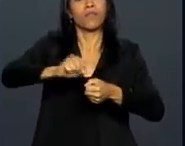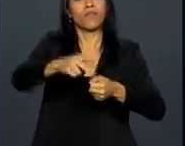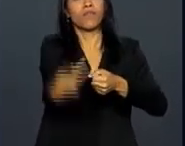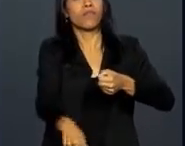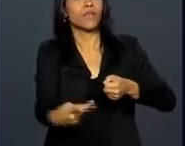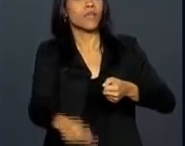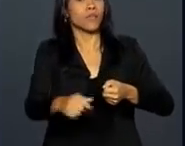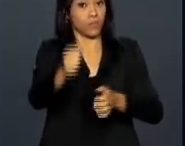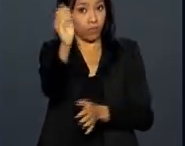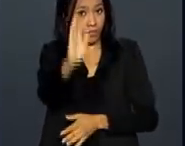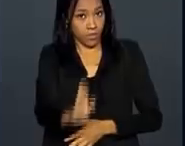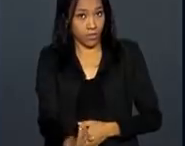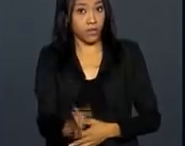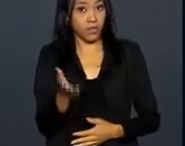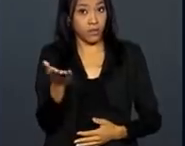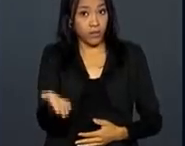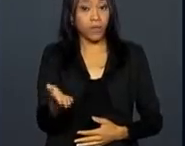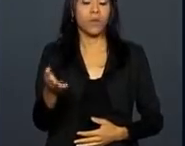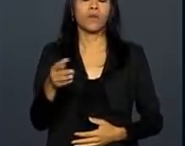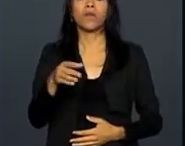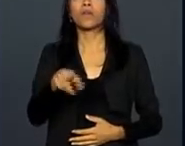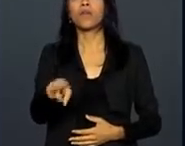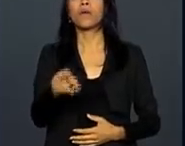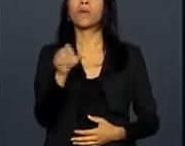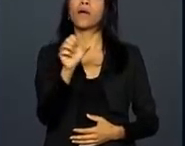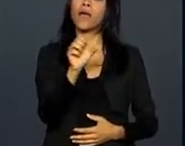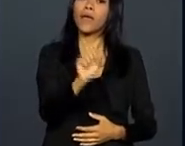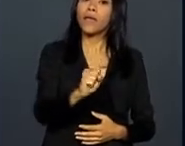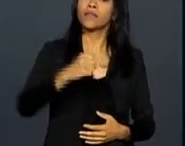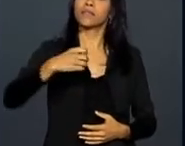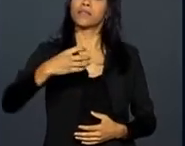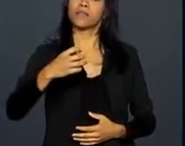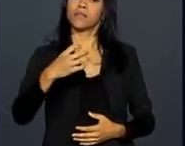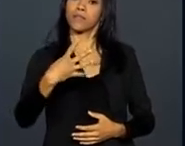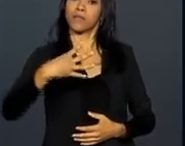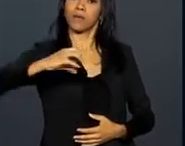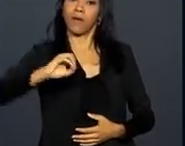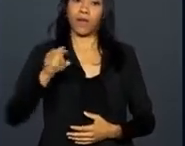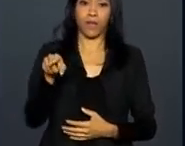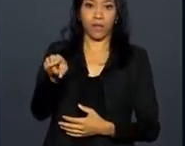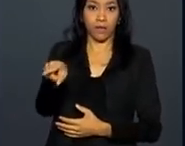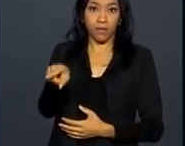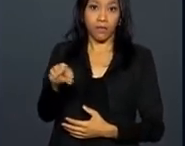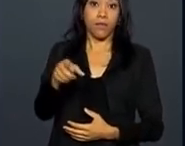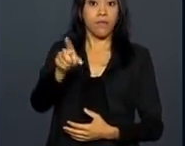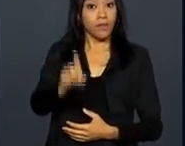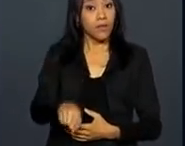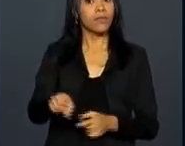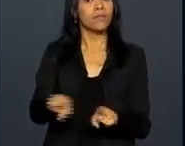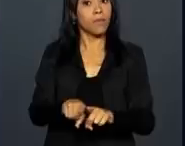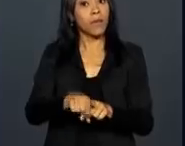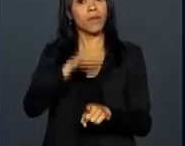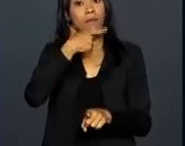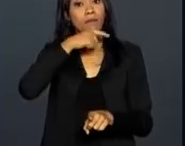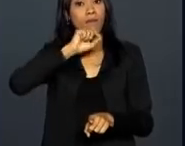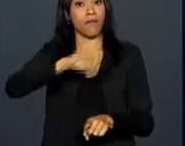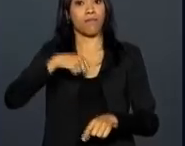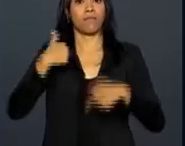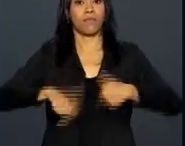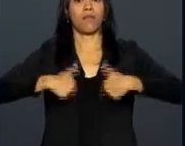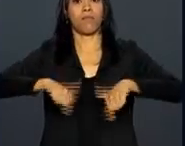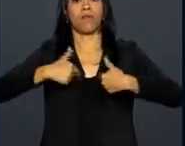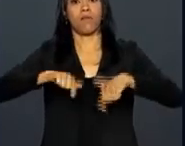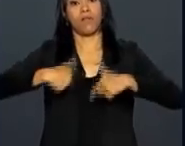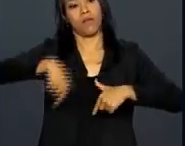Riachuelo S-40, que está devendo muito aos trabalhadores que